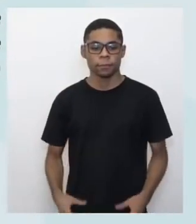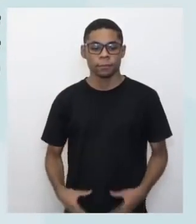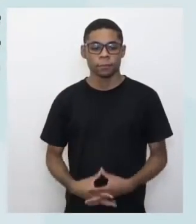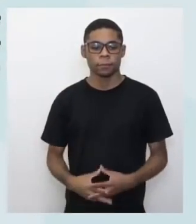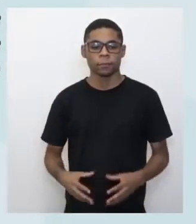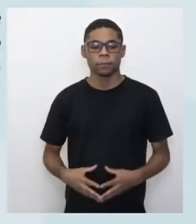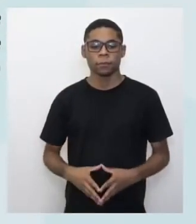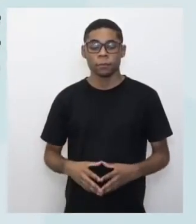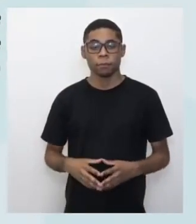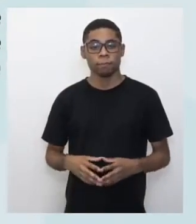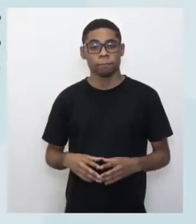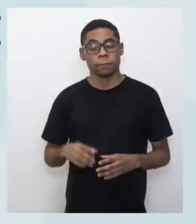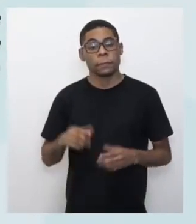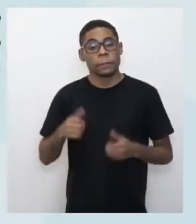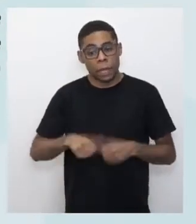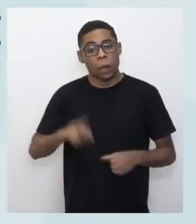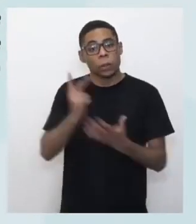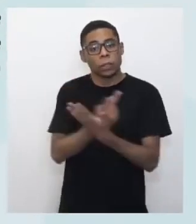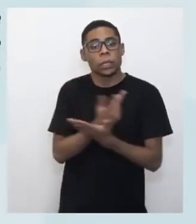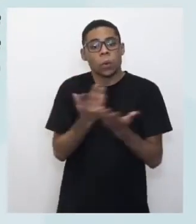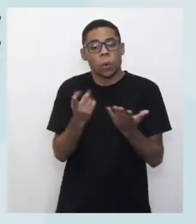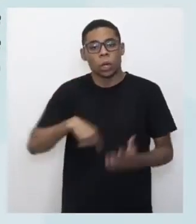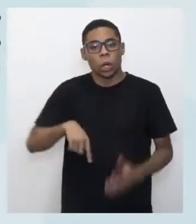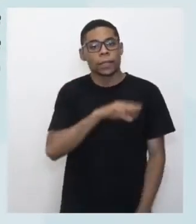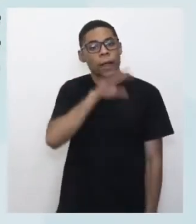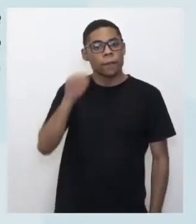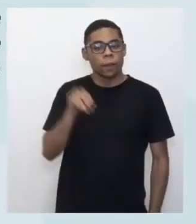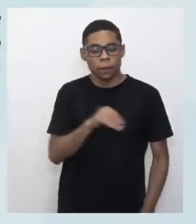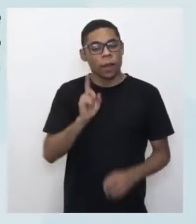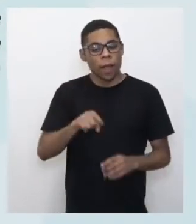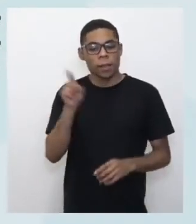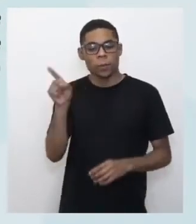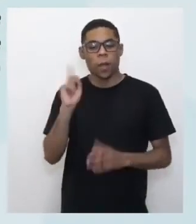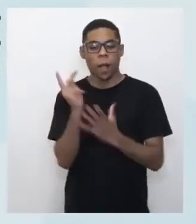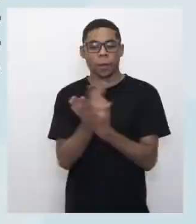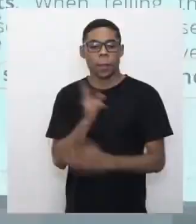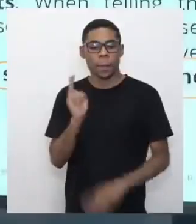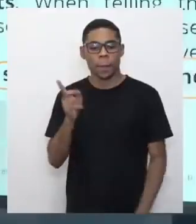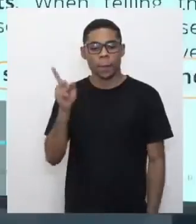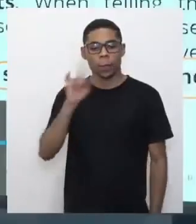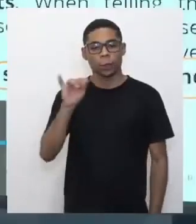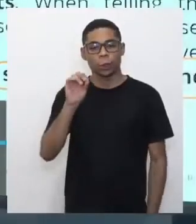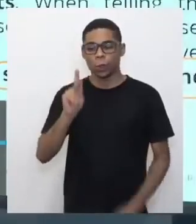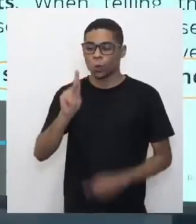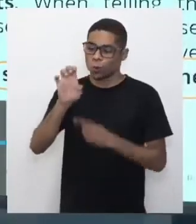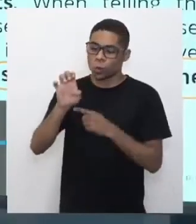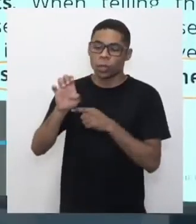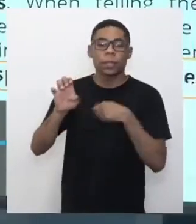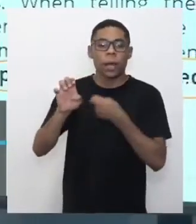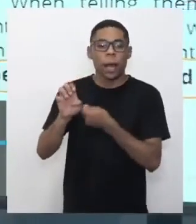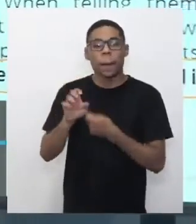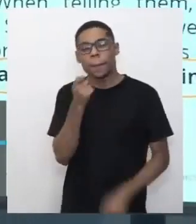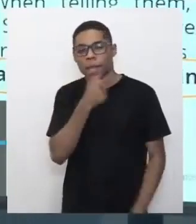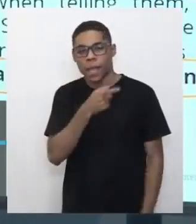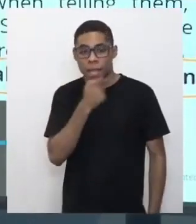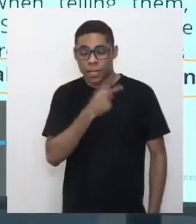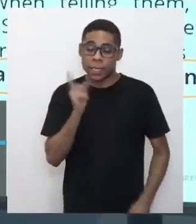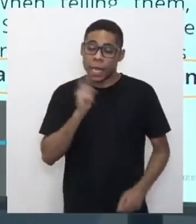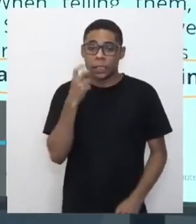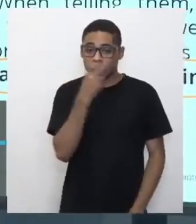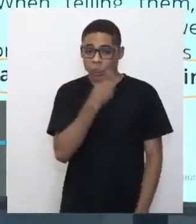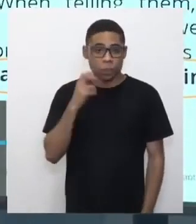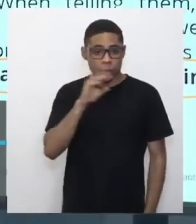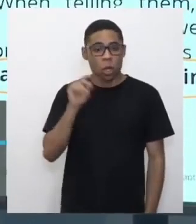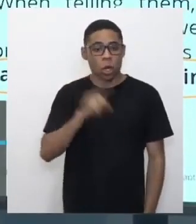quando nós estamos falando, tá? É isso que acontece ali na joke. Tudo bem? Então, são narrativas e a gente